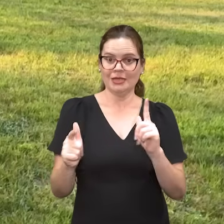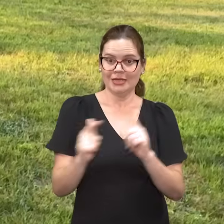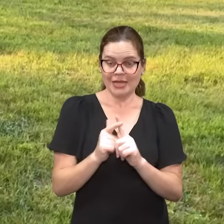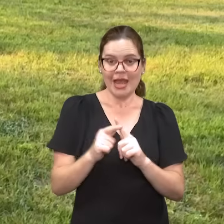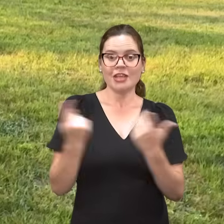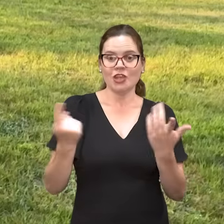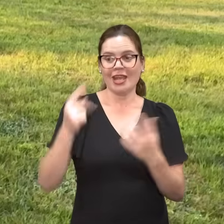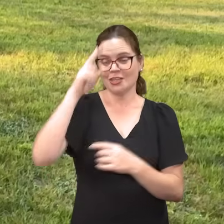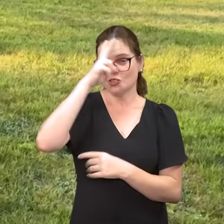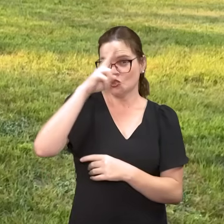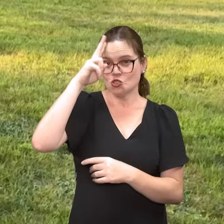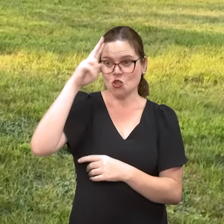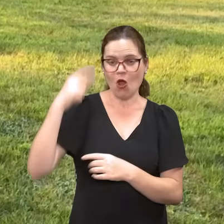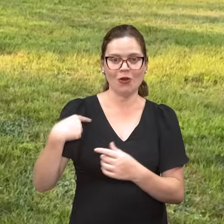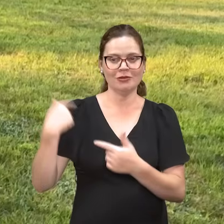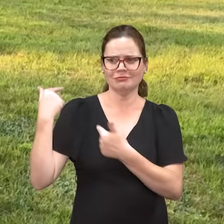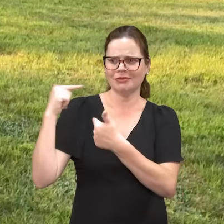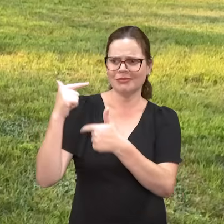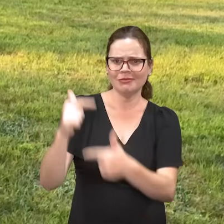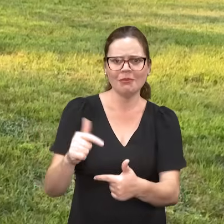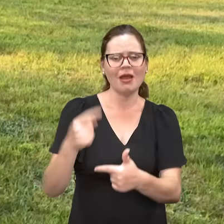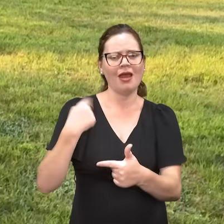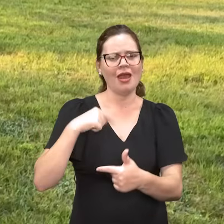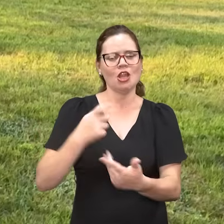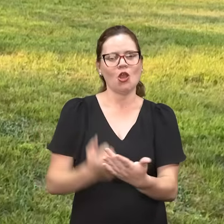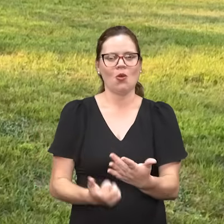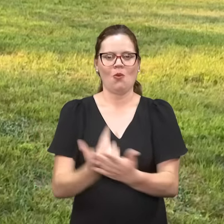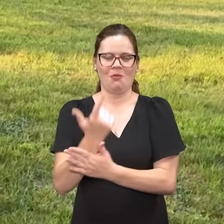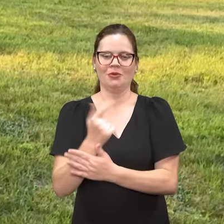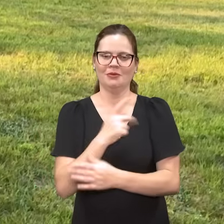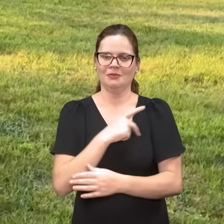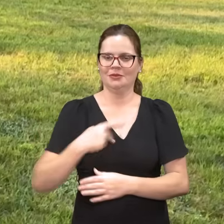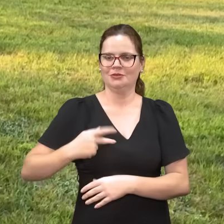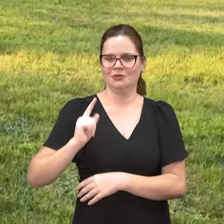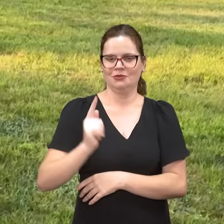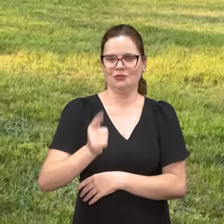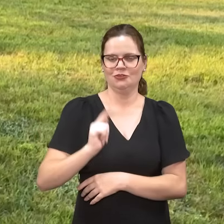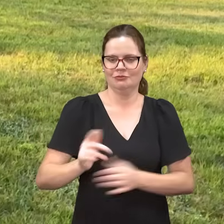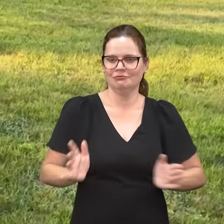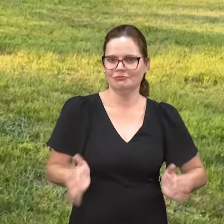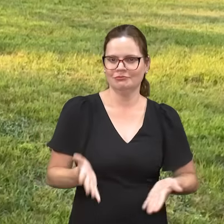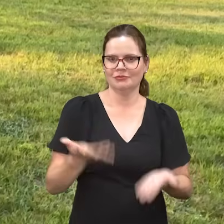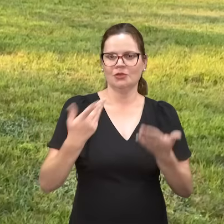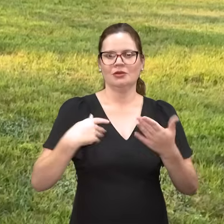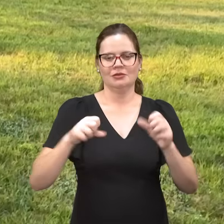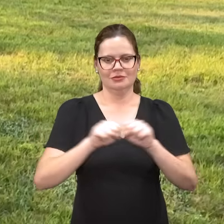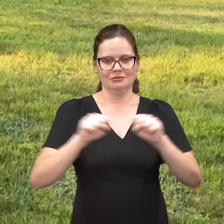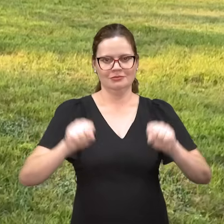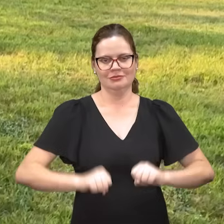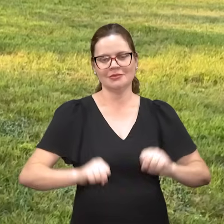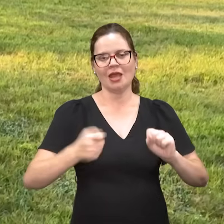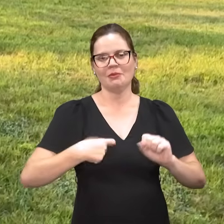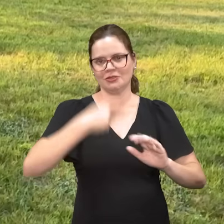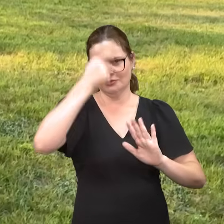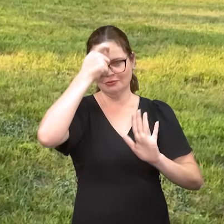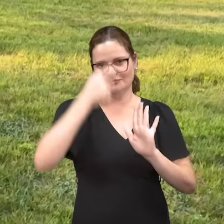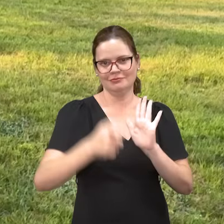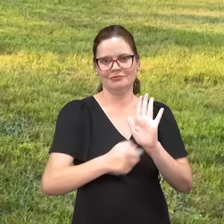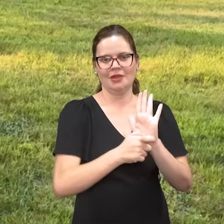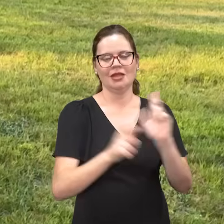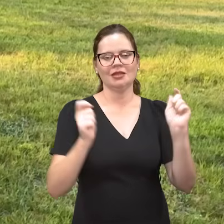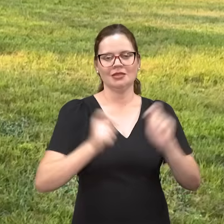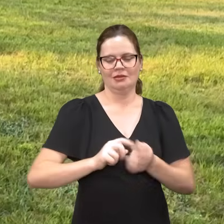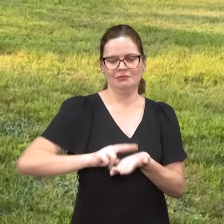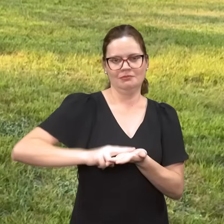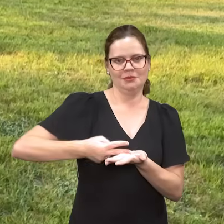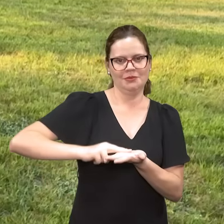seu tempo, o pastor Gedeuti foi um grande incentivador da utilização de sistemas de inteligência artificial para